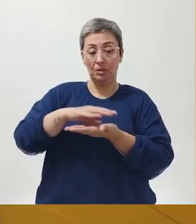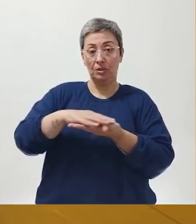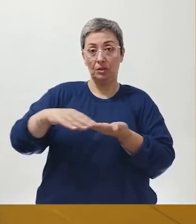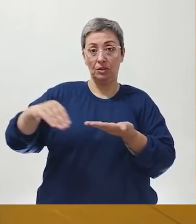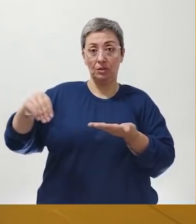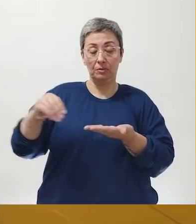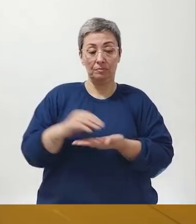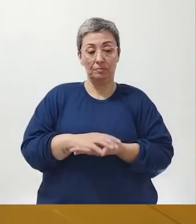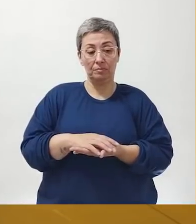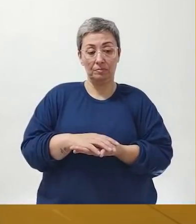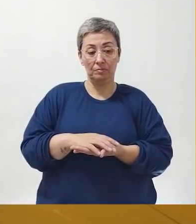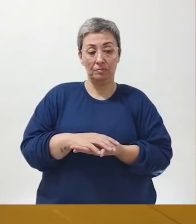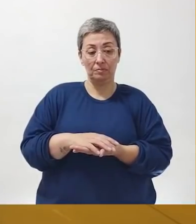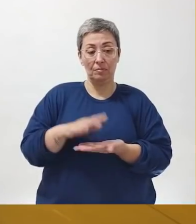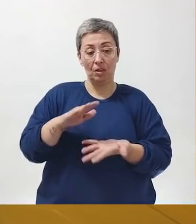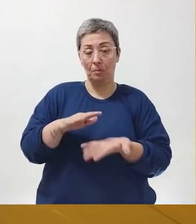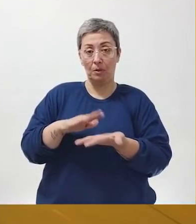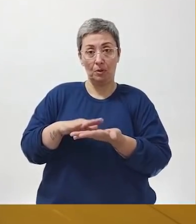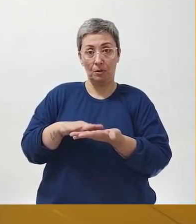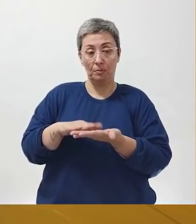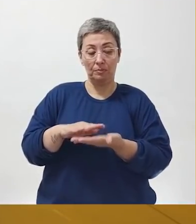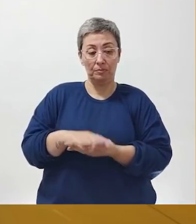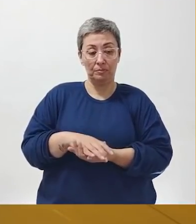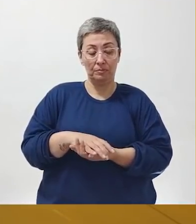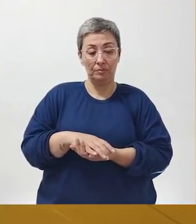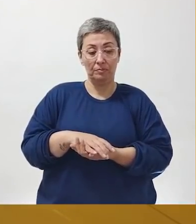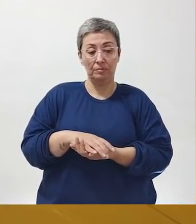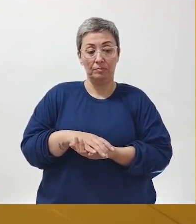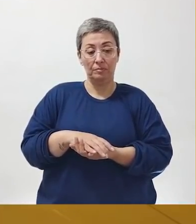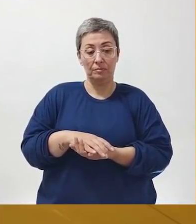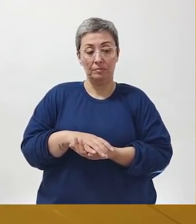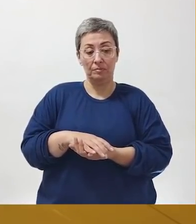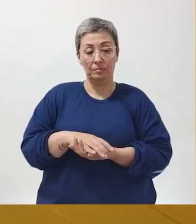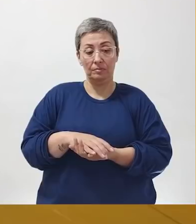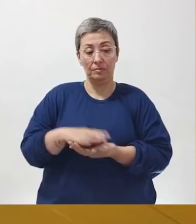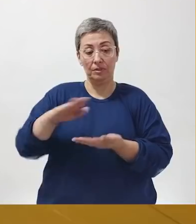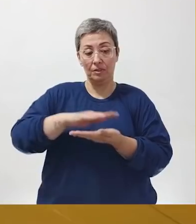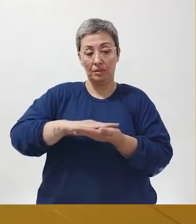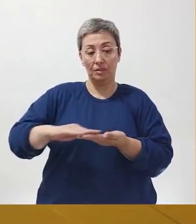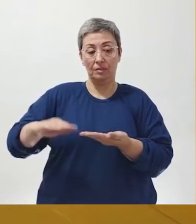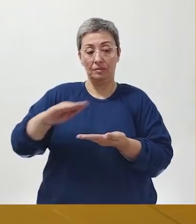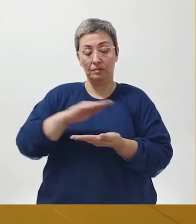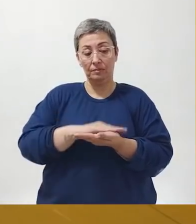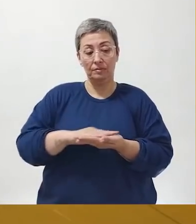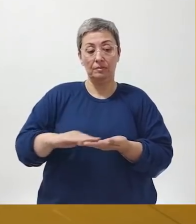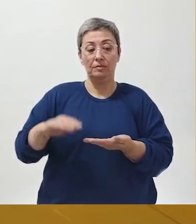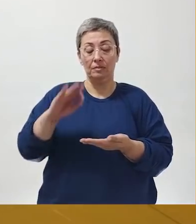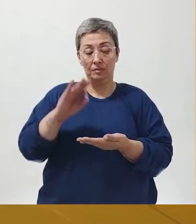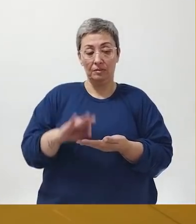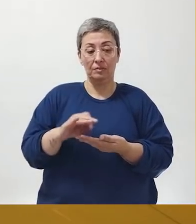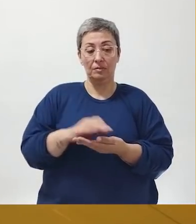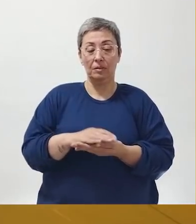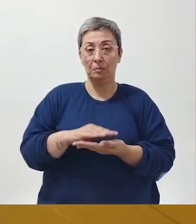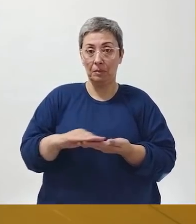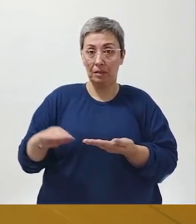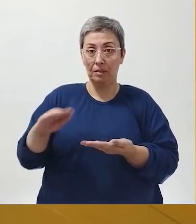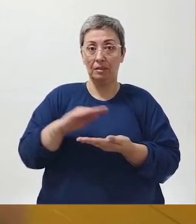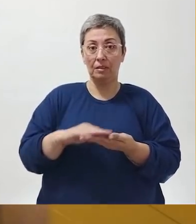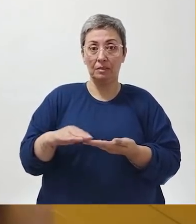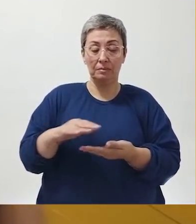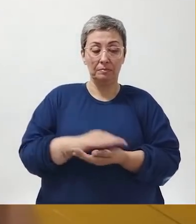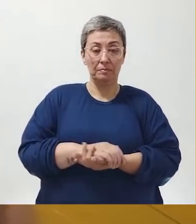palavra que existia em outra língua e é aportuguesada, é transformada e a gente acaba criando um novo vocabulário, ok? Então esses são alguns dos processos que a